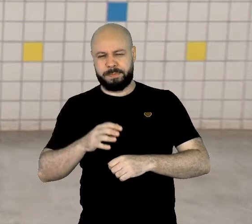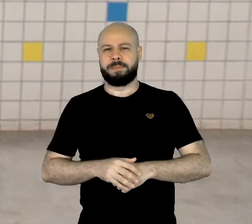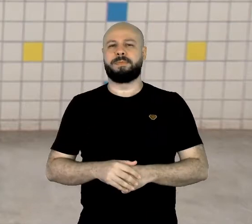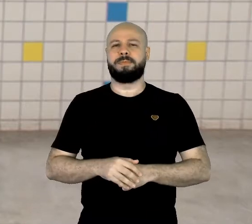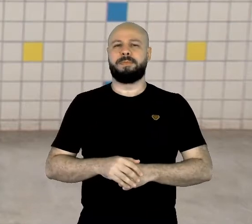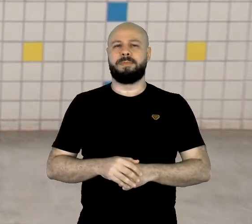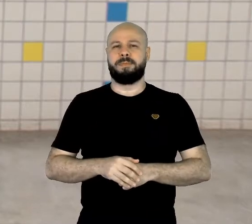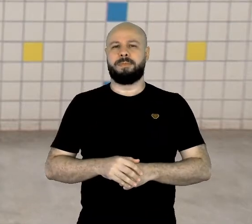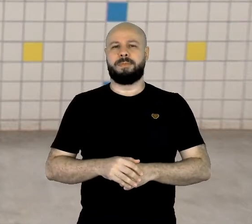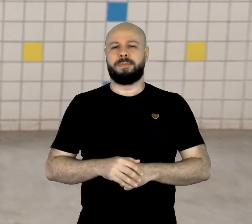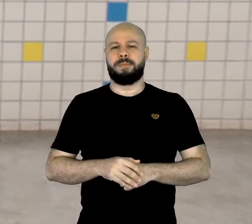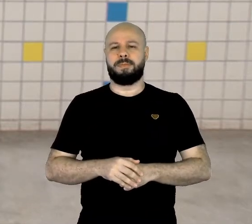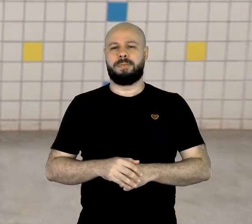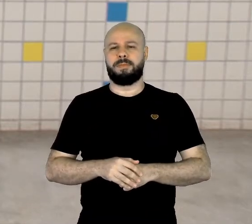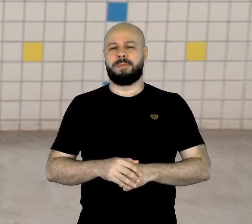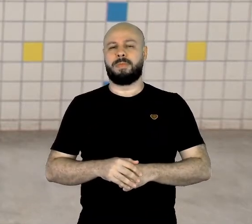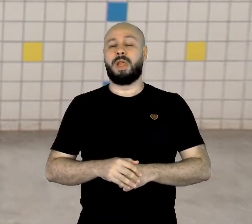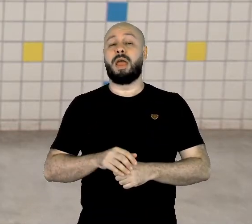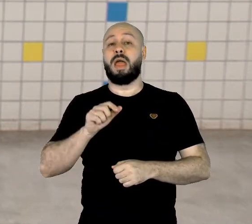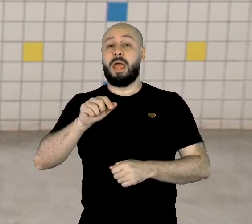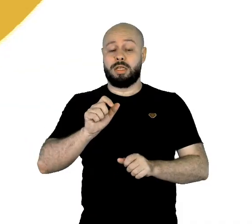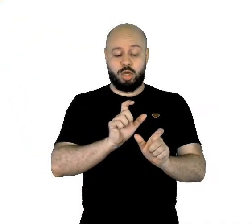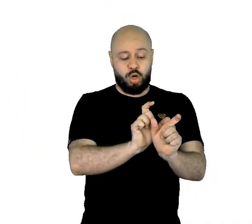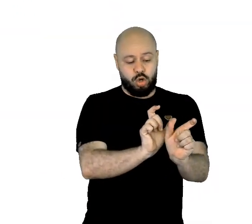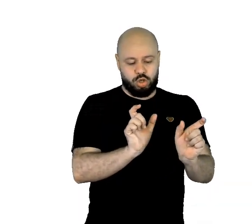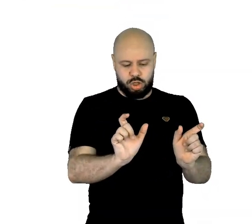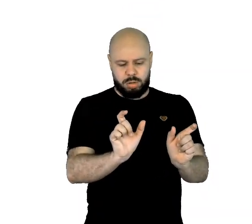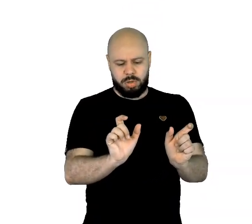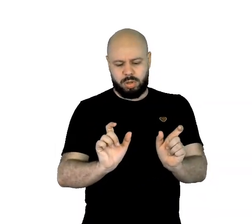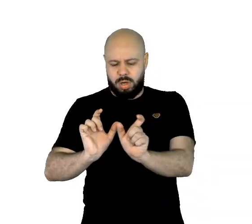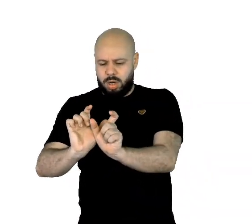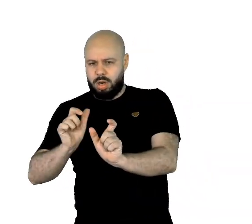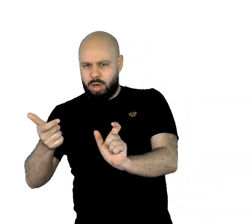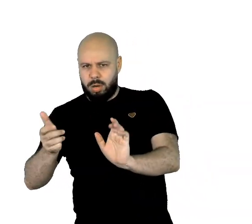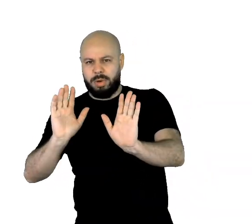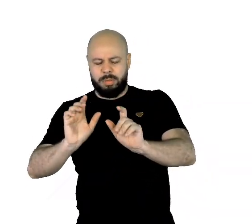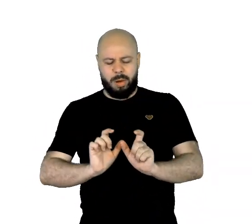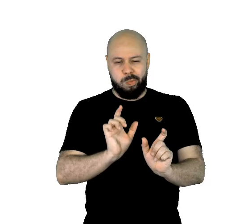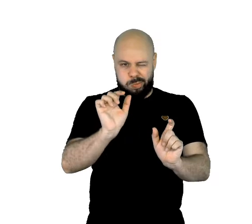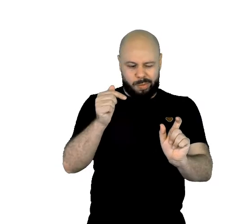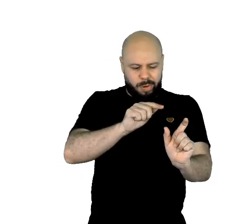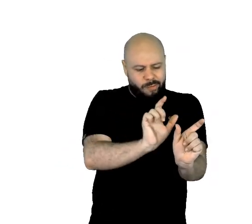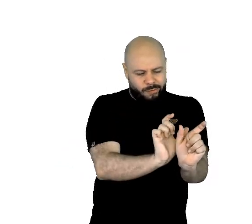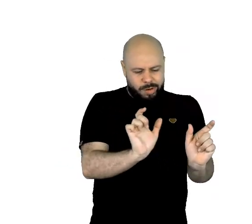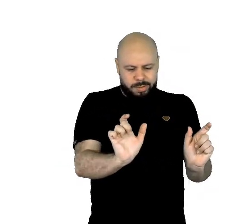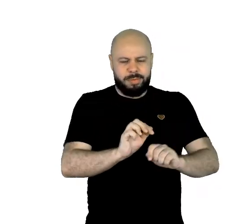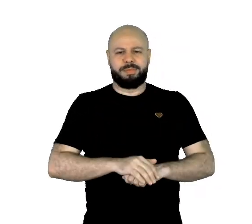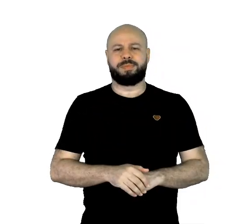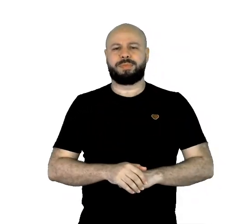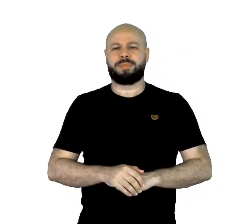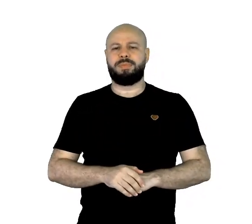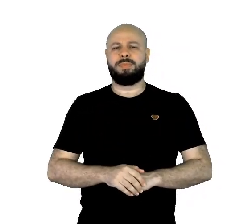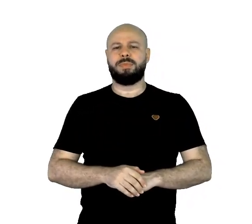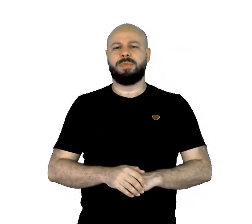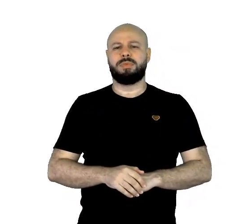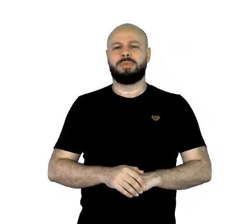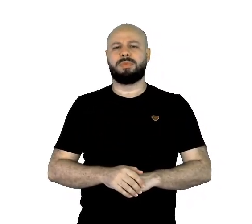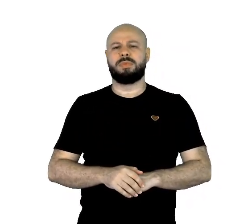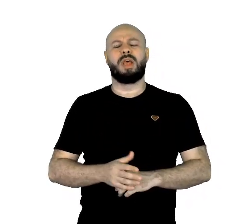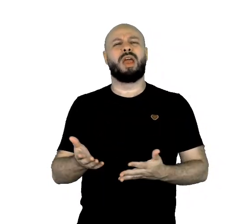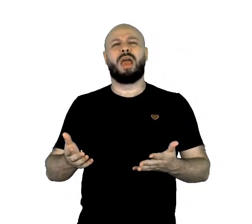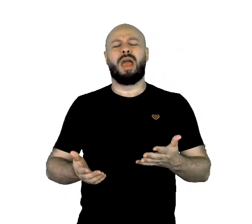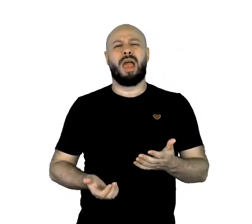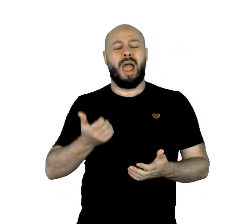todos esses sinônimos que aparecem dentro da história em quadrinho. Acompanhe. O motivo da